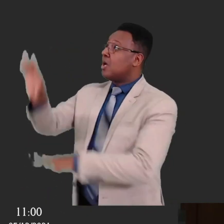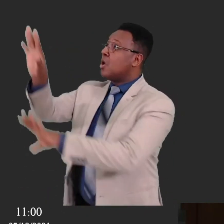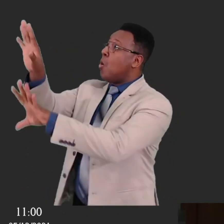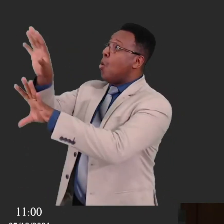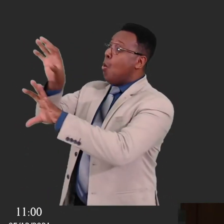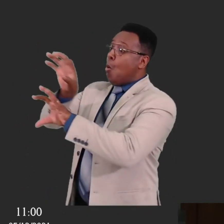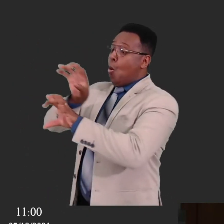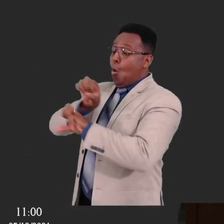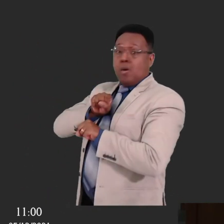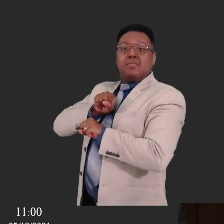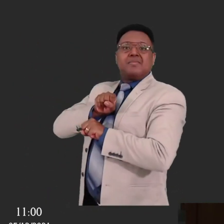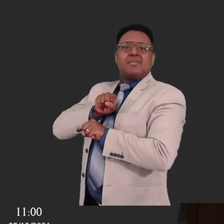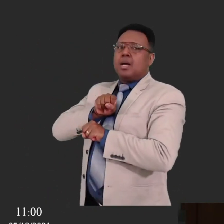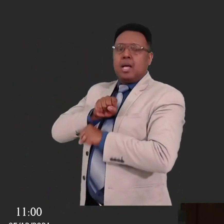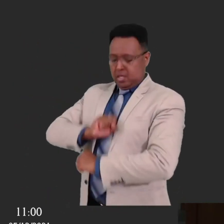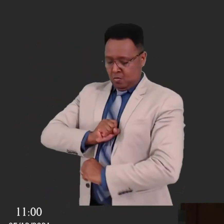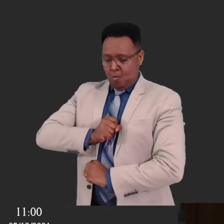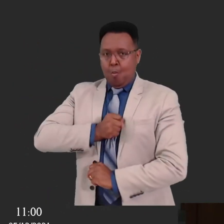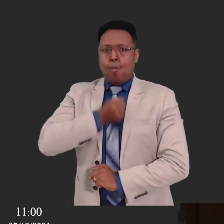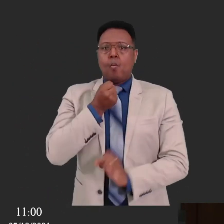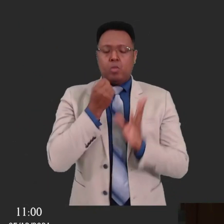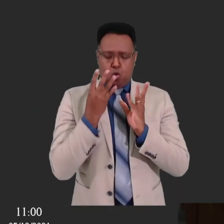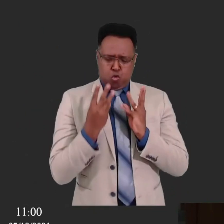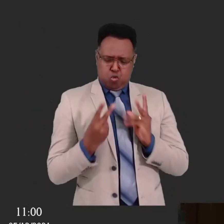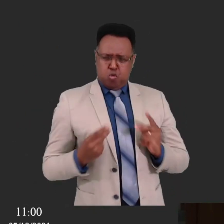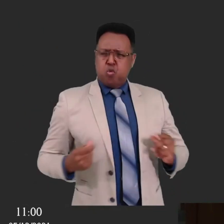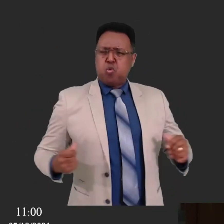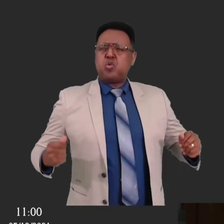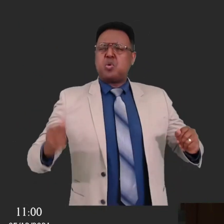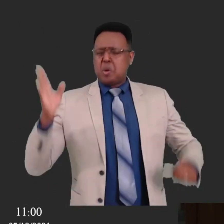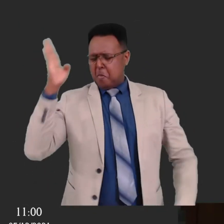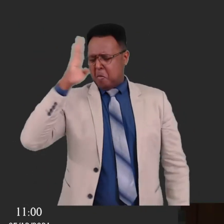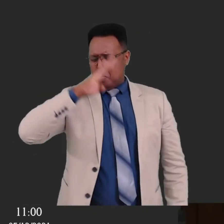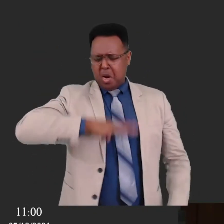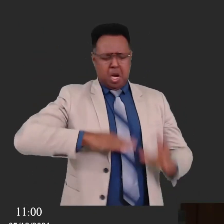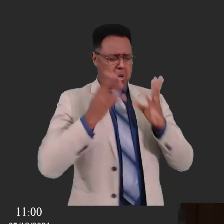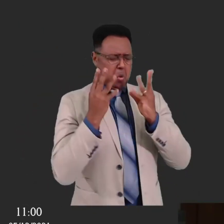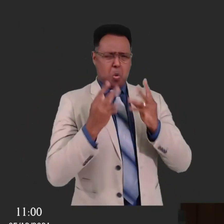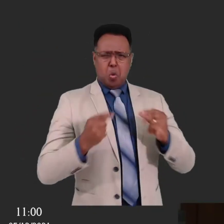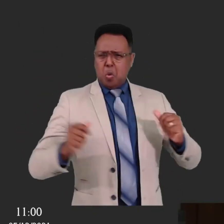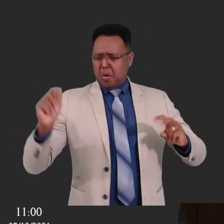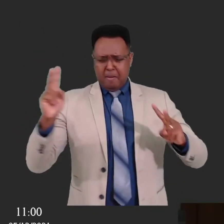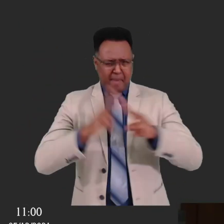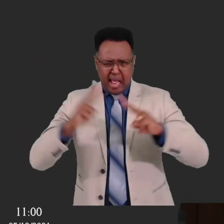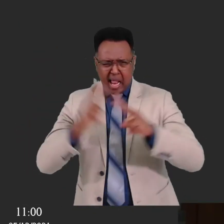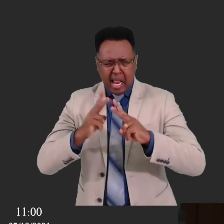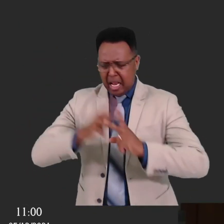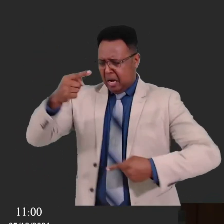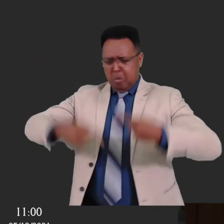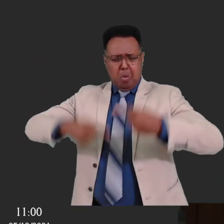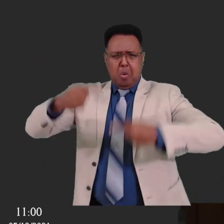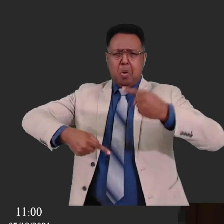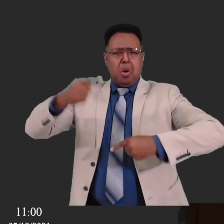Quando Ele se revela em nós, vai embora o ódio, a maldade, a inveja, a confusão,